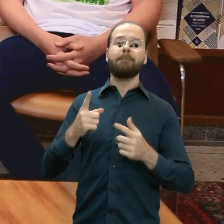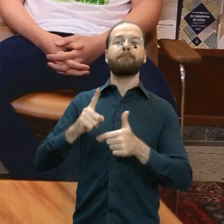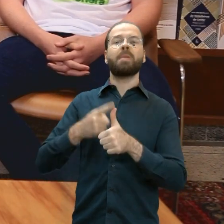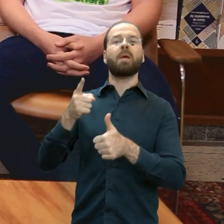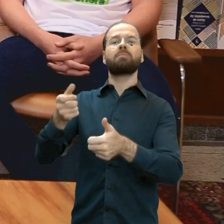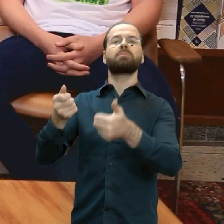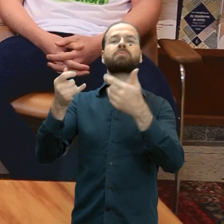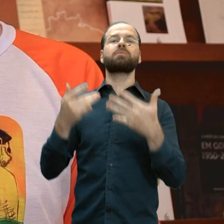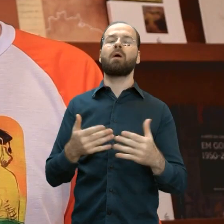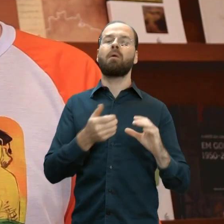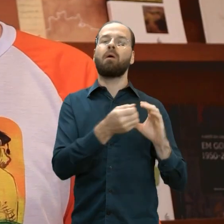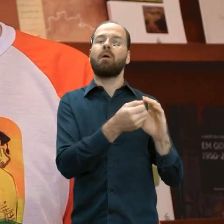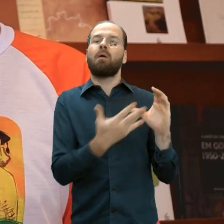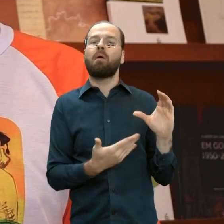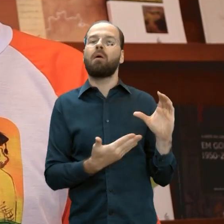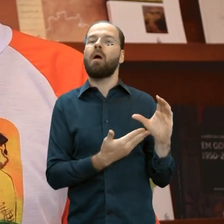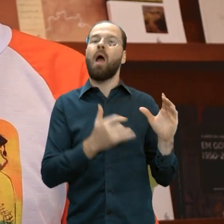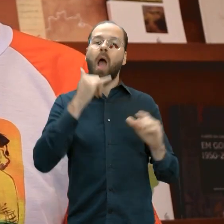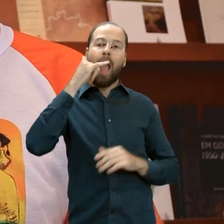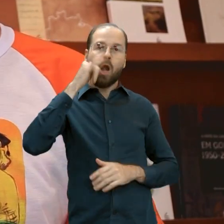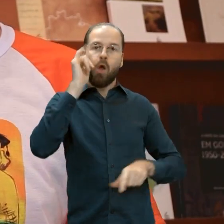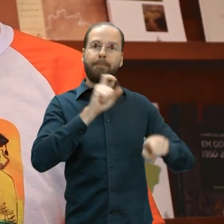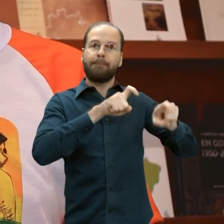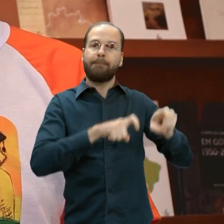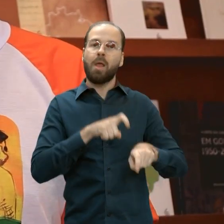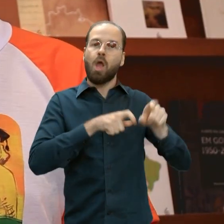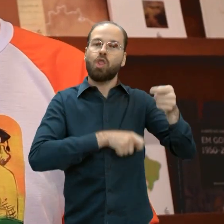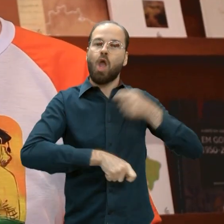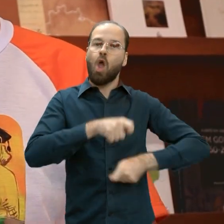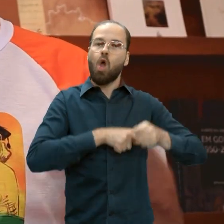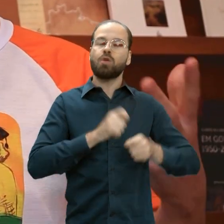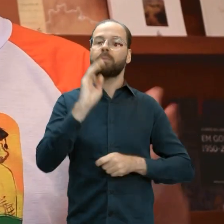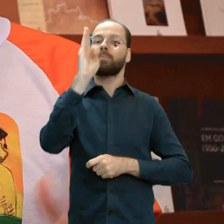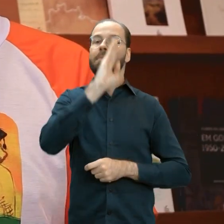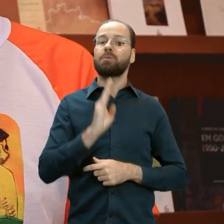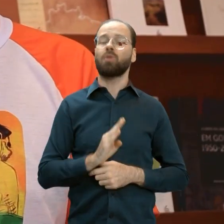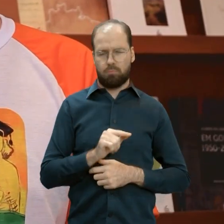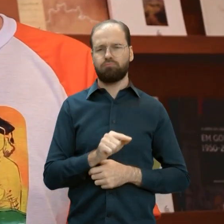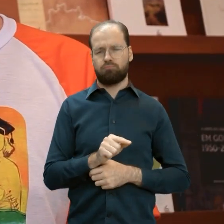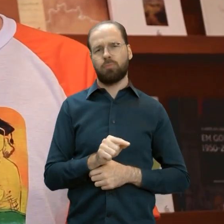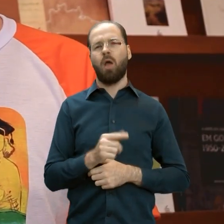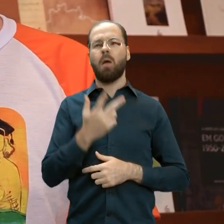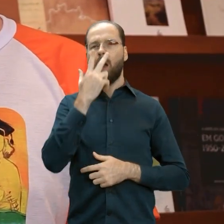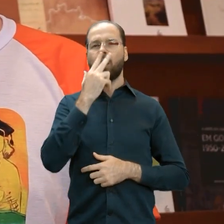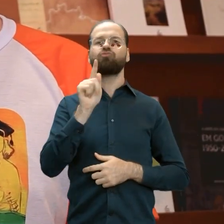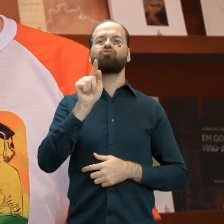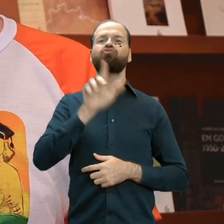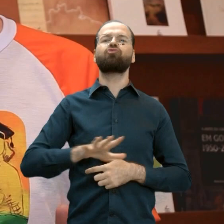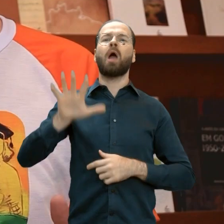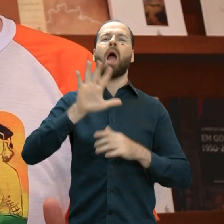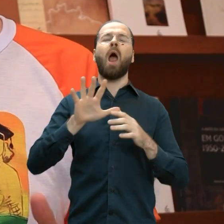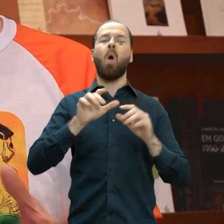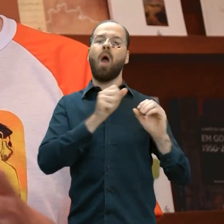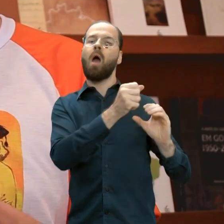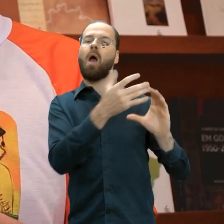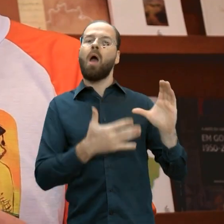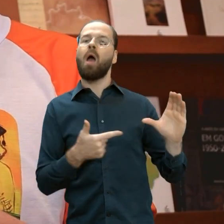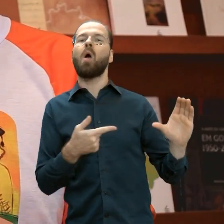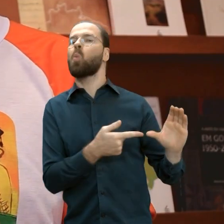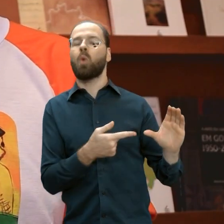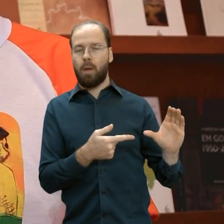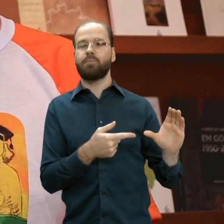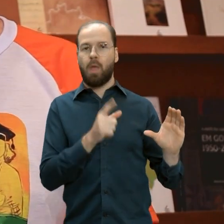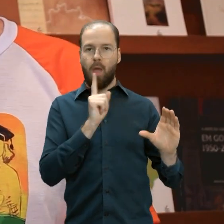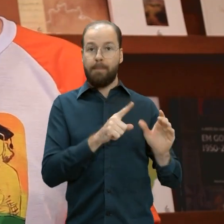agropecuária brasileira. A agropecuária brasileira, o agronegócio brasileiro, de forma mais ampla até, né, ele é caracterizado pela produção primária